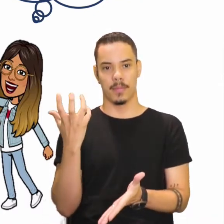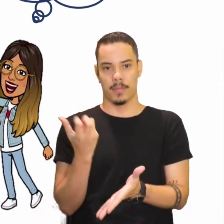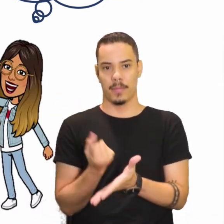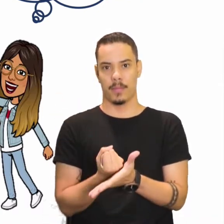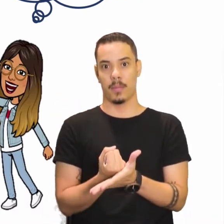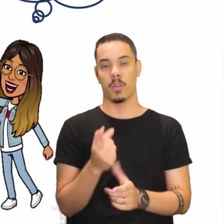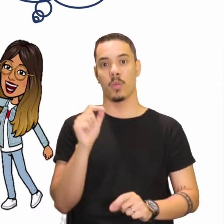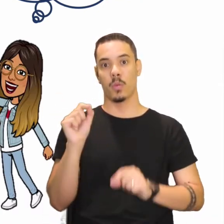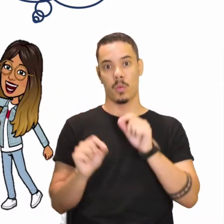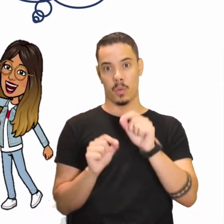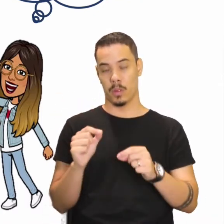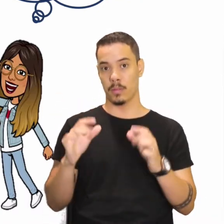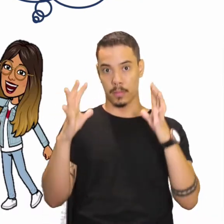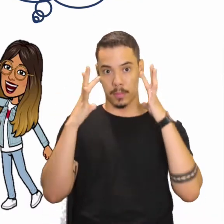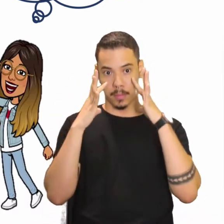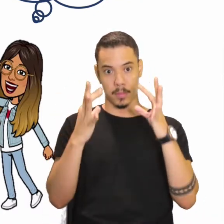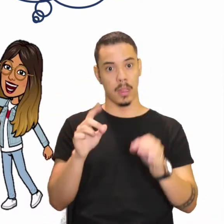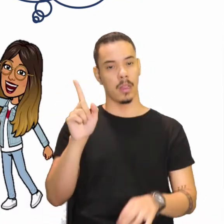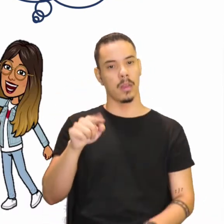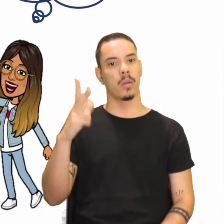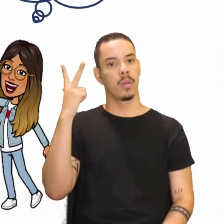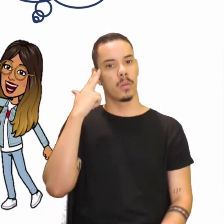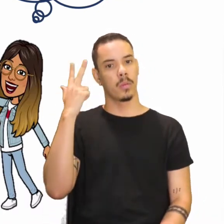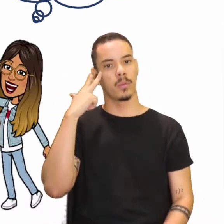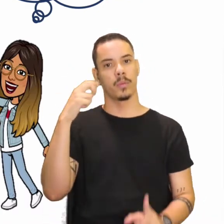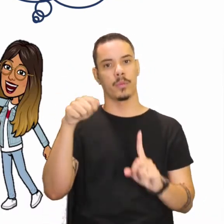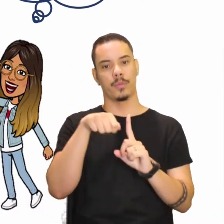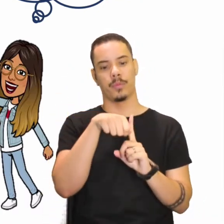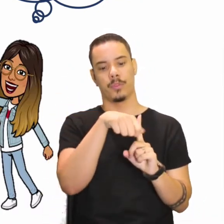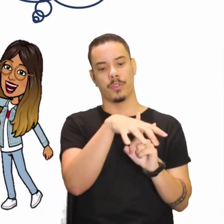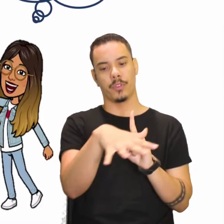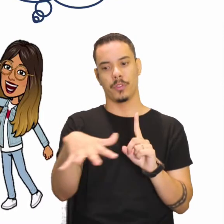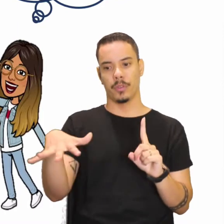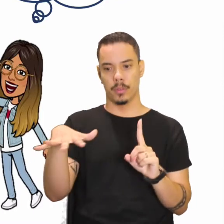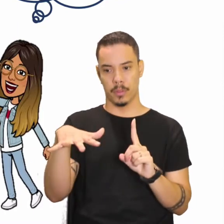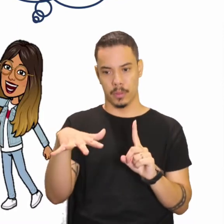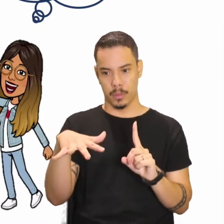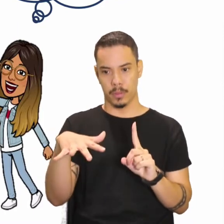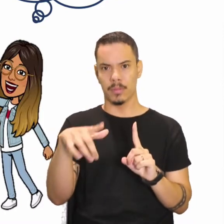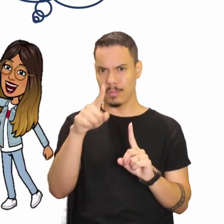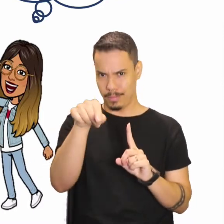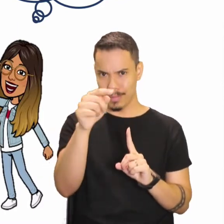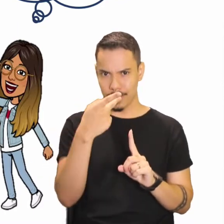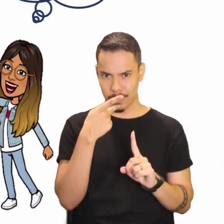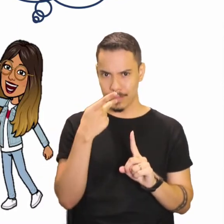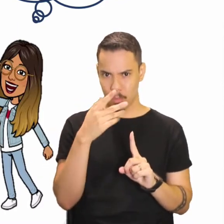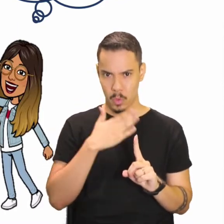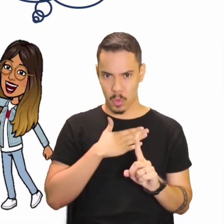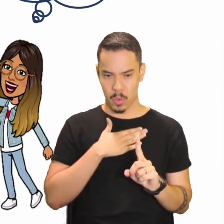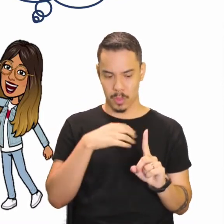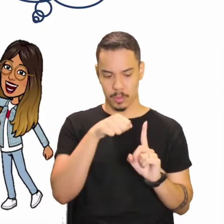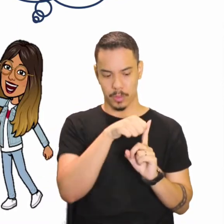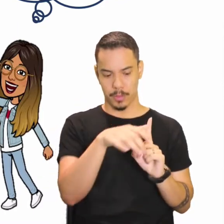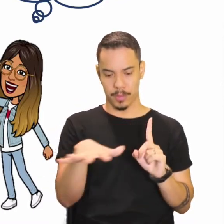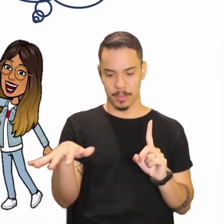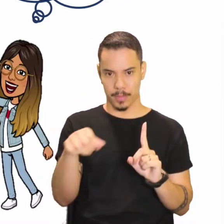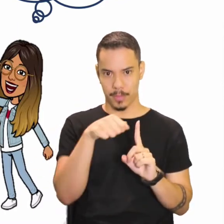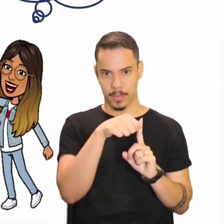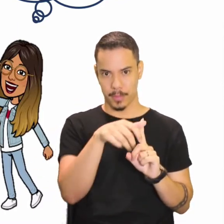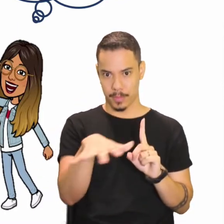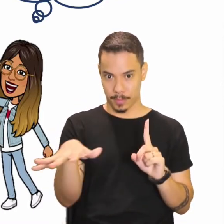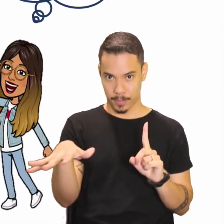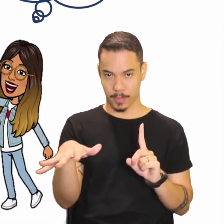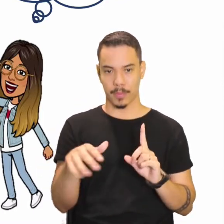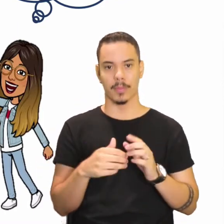Registre-se que é comum na gíria. Você aí fala gíria? Gosta de gíria? Então